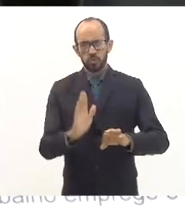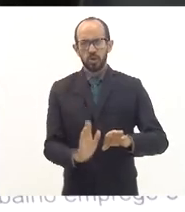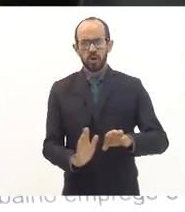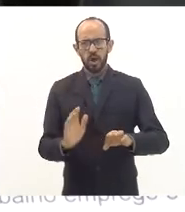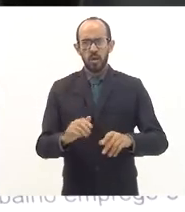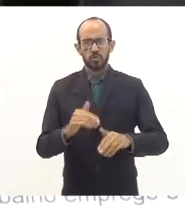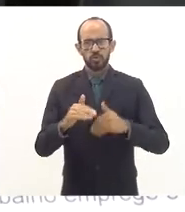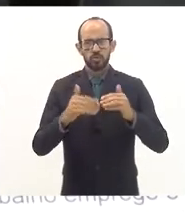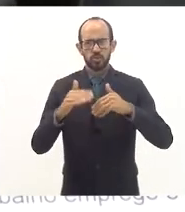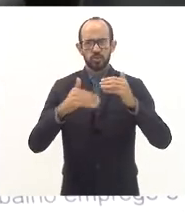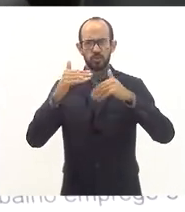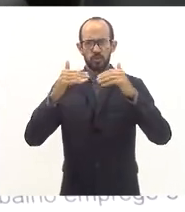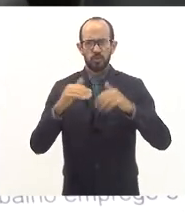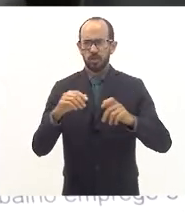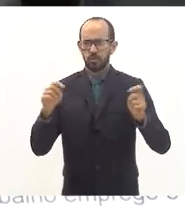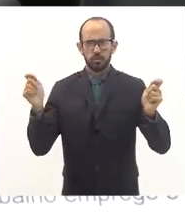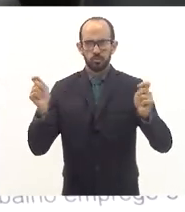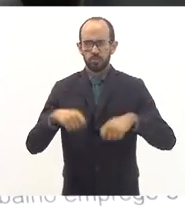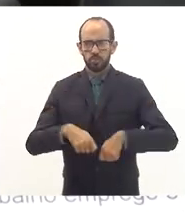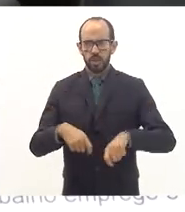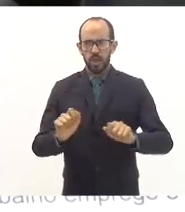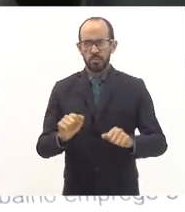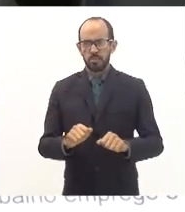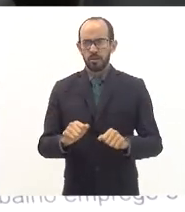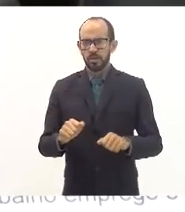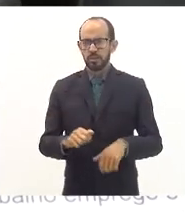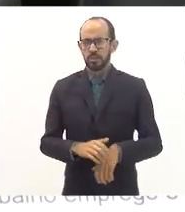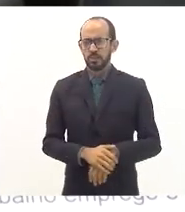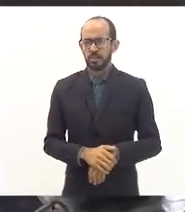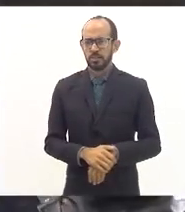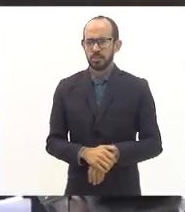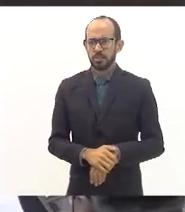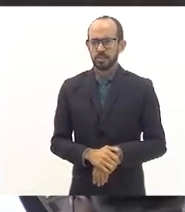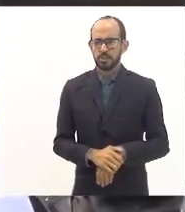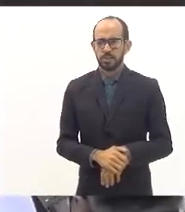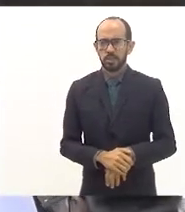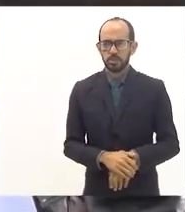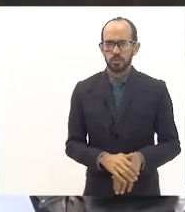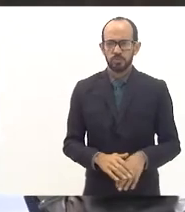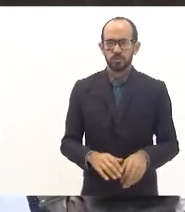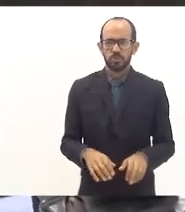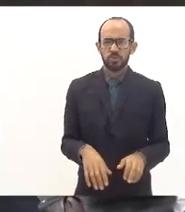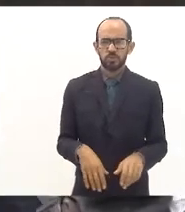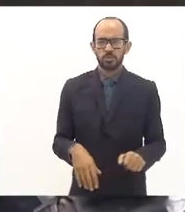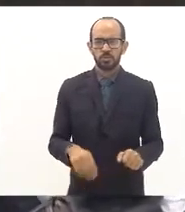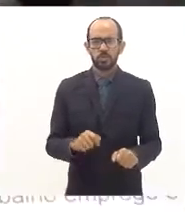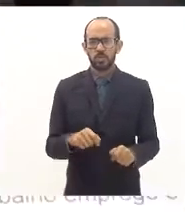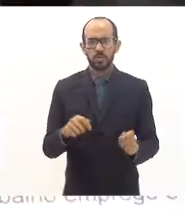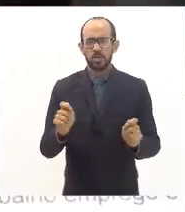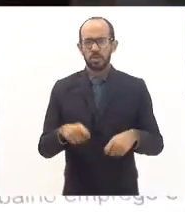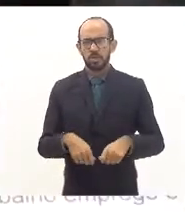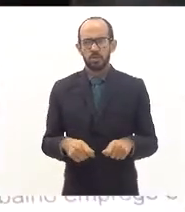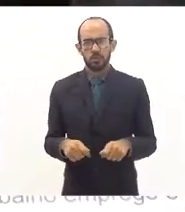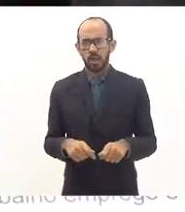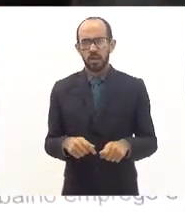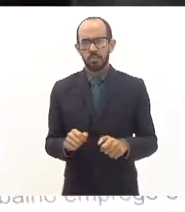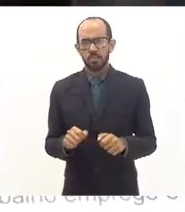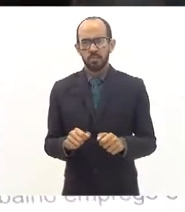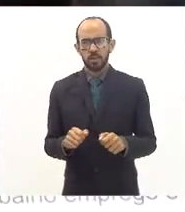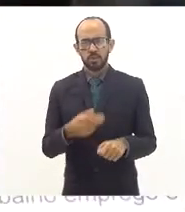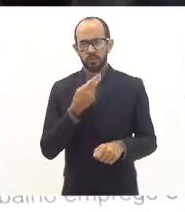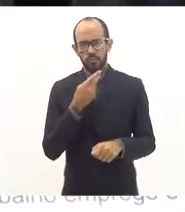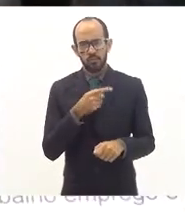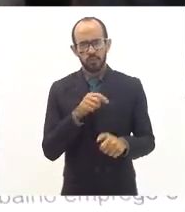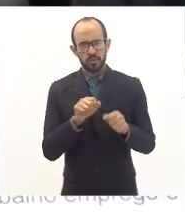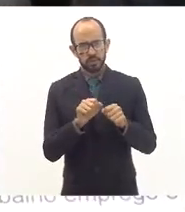mais trabalhista, nada pode ser mais getulista, nada pode ser mais brizolista do que a candidatura